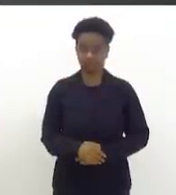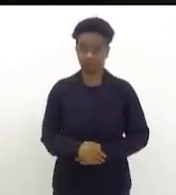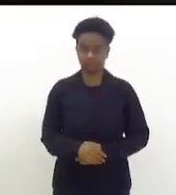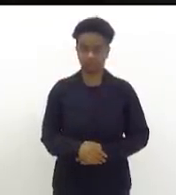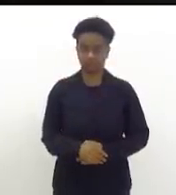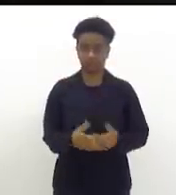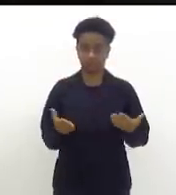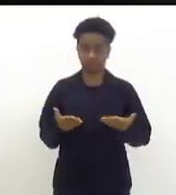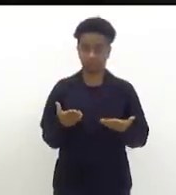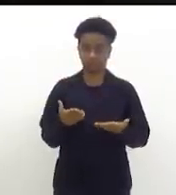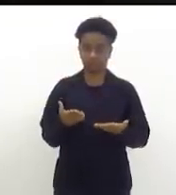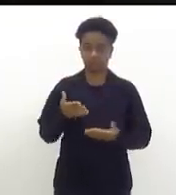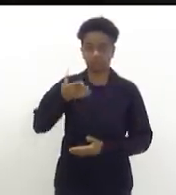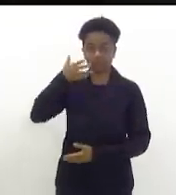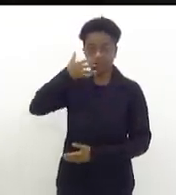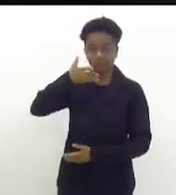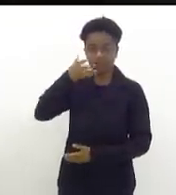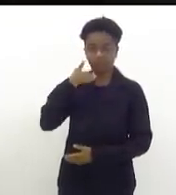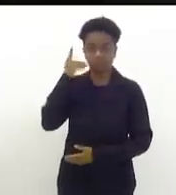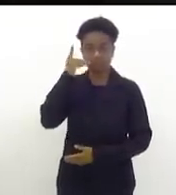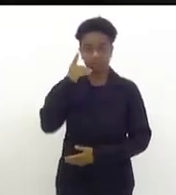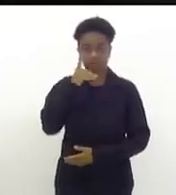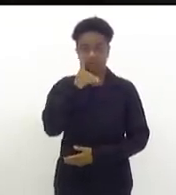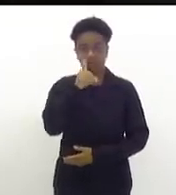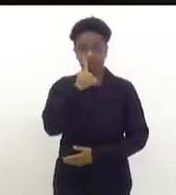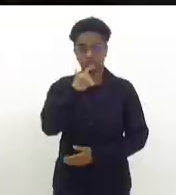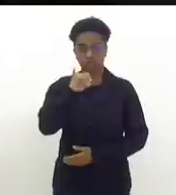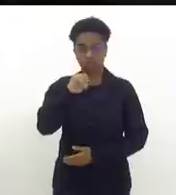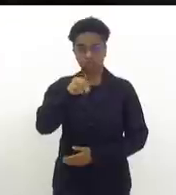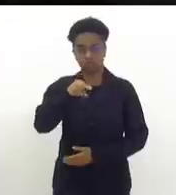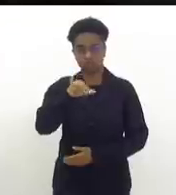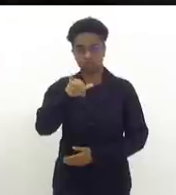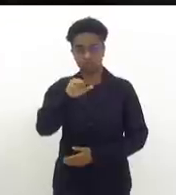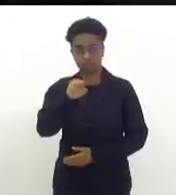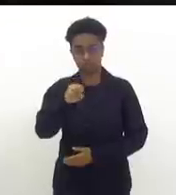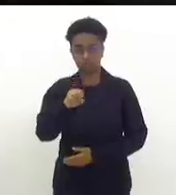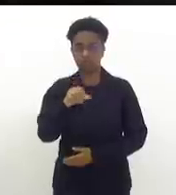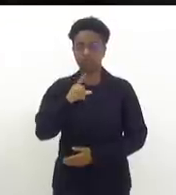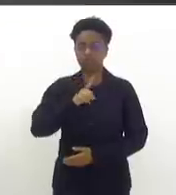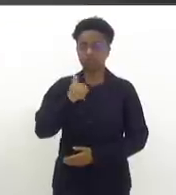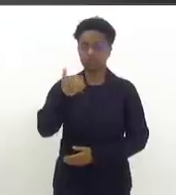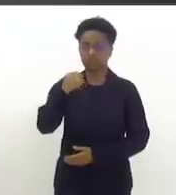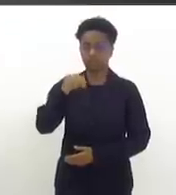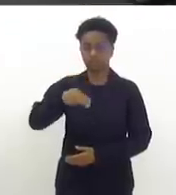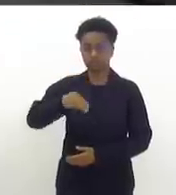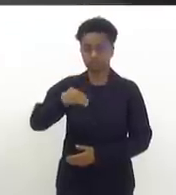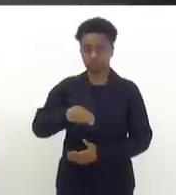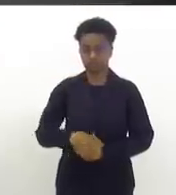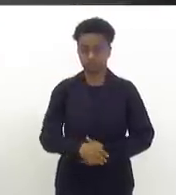próximo a dois escrito é o nome Deputado Dionísio Lins que dispõe de 10 minutos